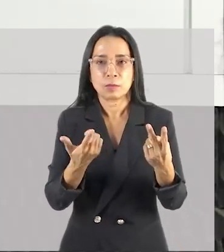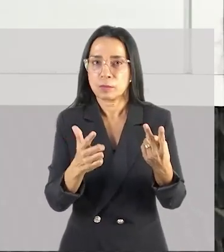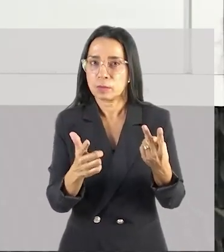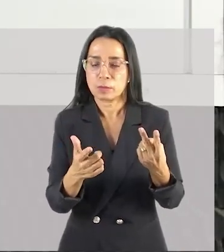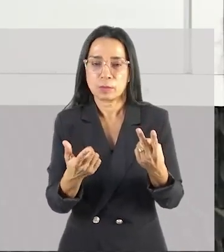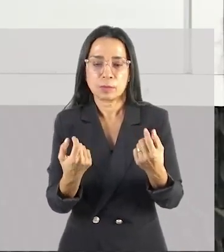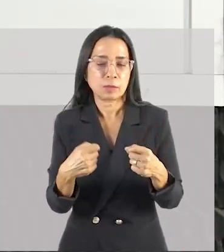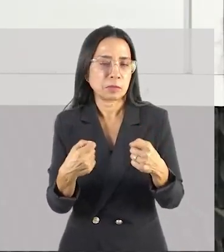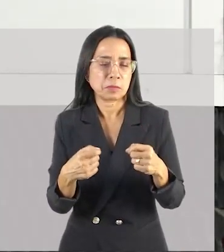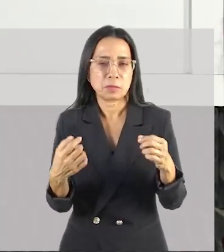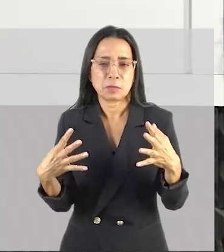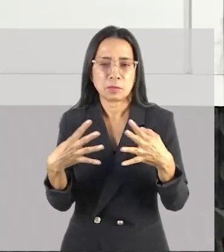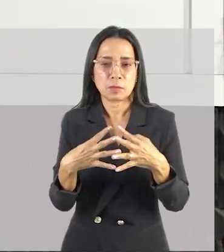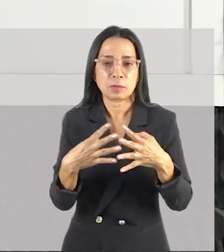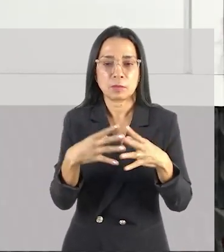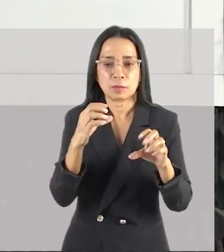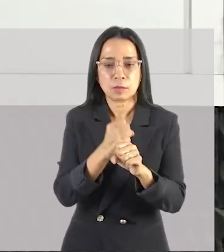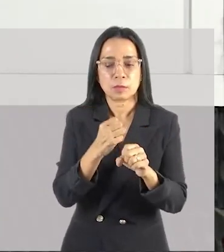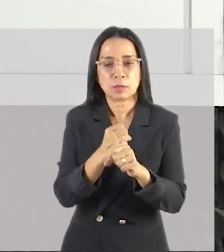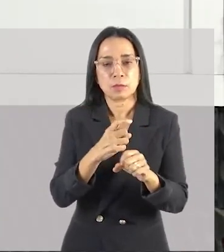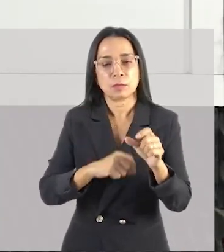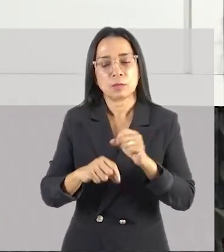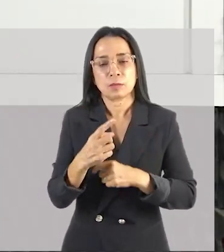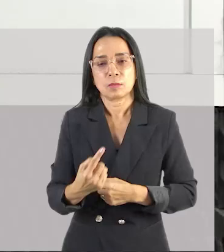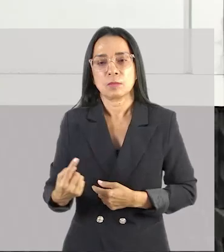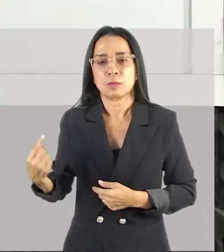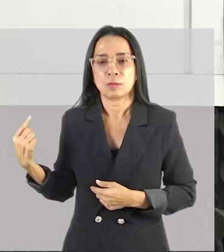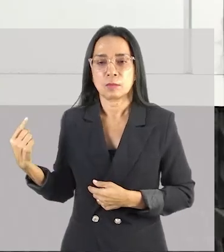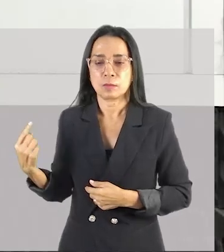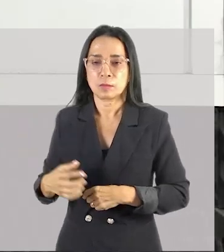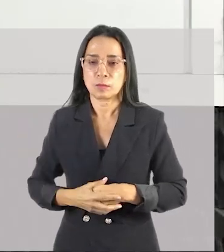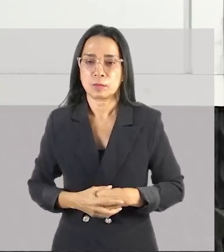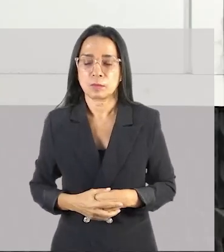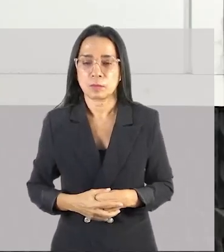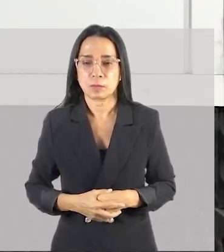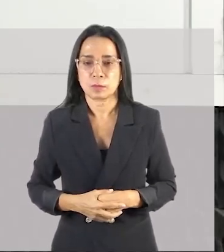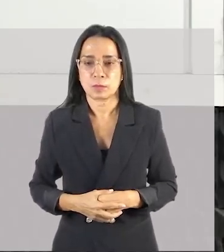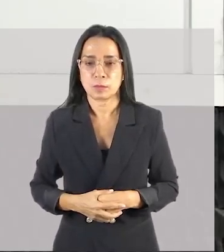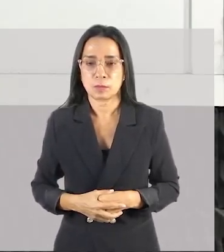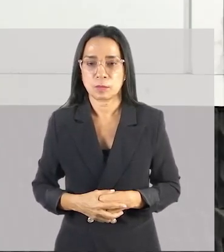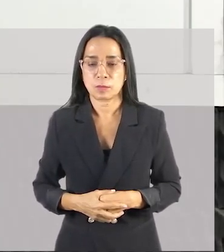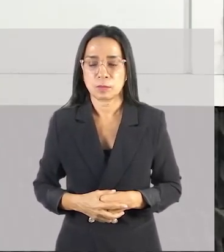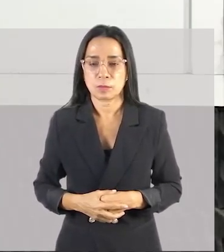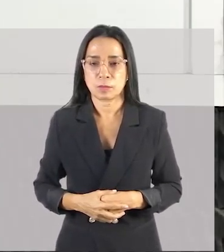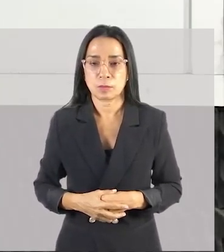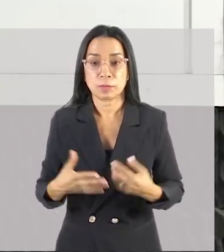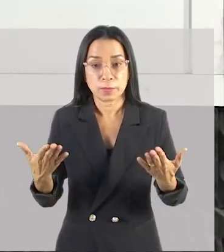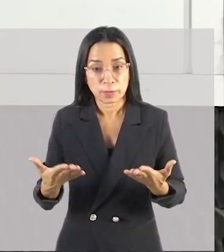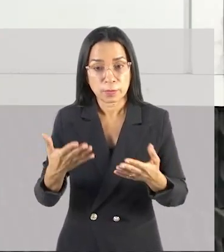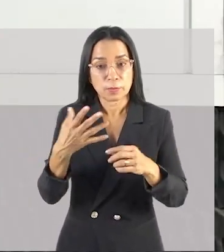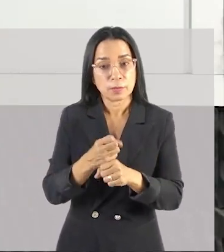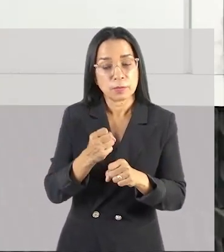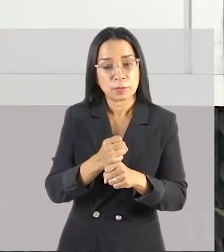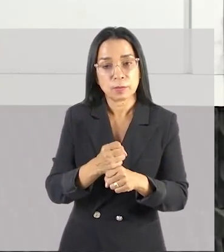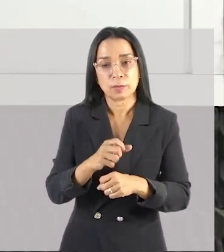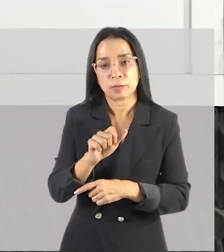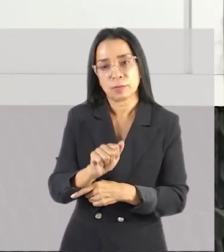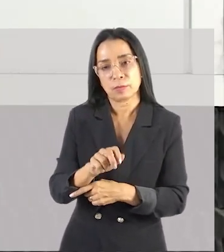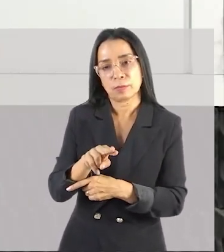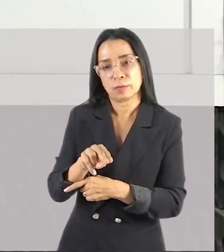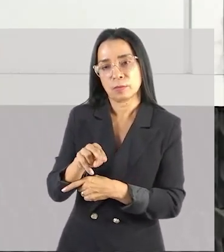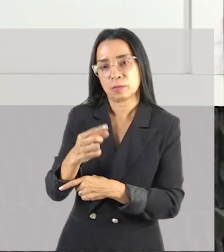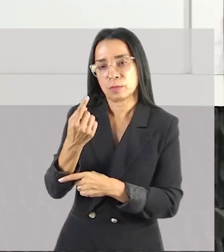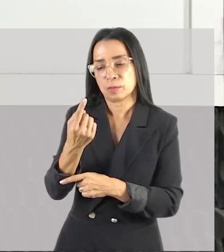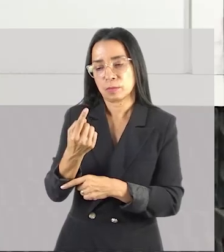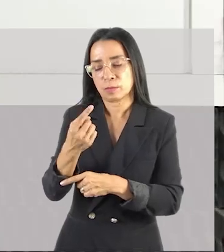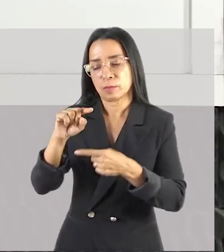de complicar o cálculo. Tá? Então o lado, galera, vale 1/2. Então vamos lá fazer essa conta. A área vai ser igual a